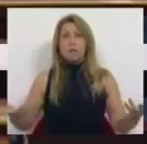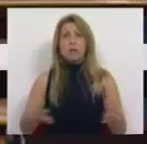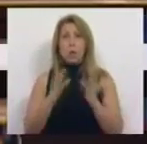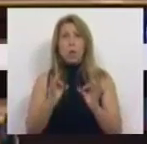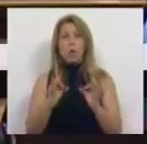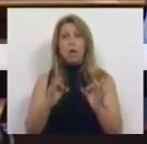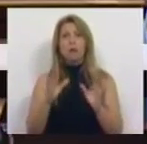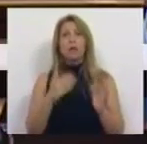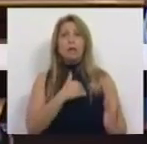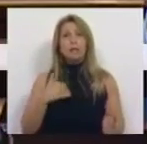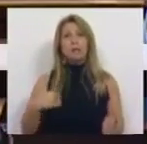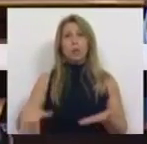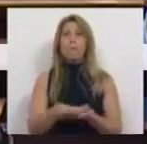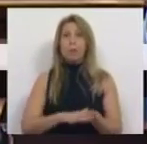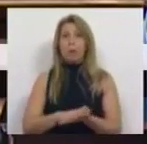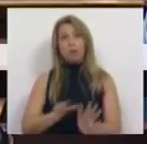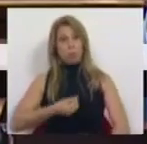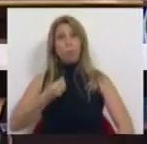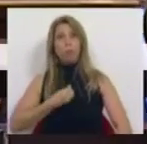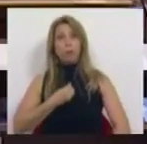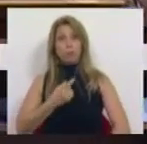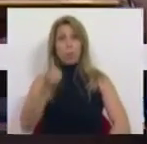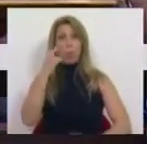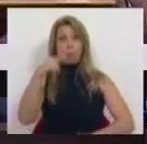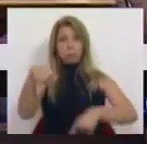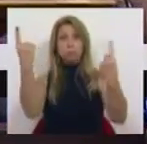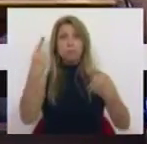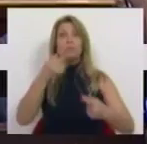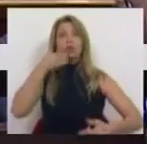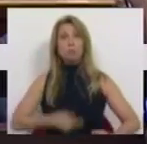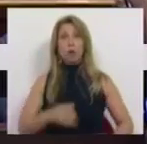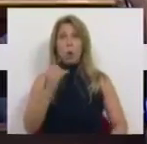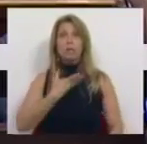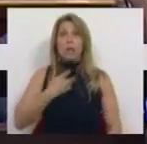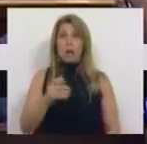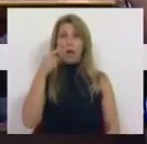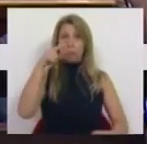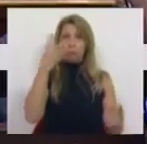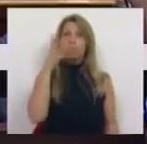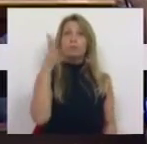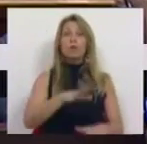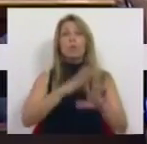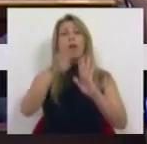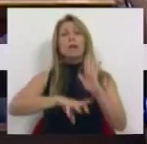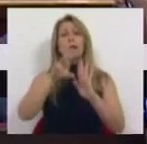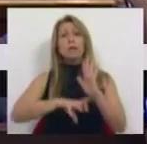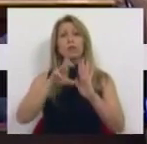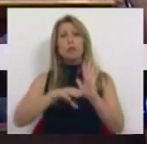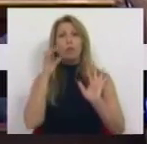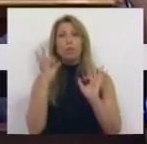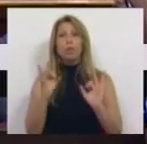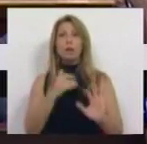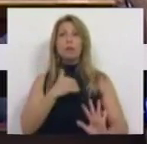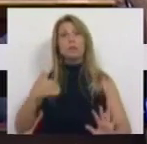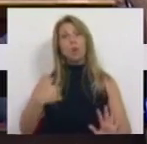primários, foi uma das preocupações apresentadas por especialistas da OCDE num relatório sobre cuidados de saúde feita a